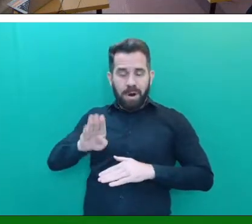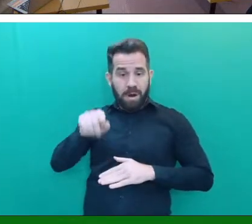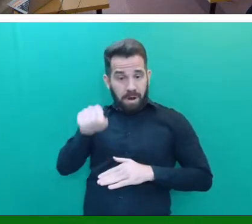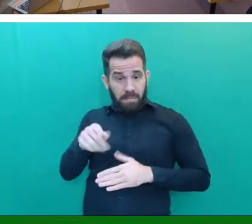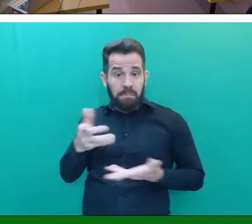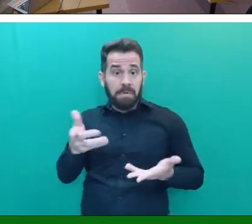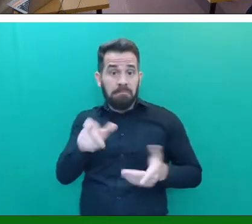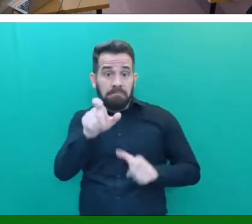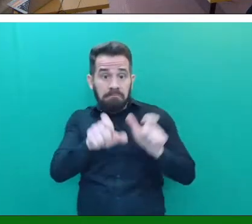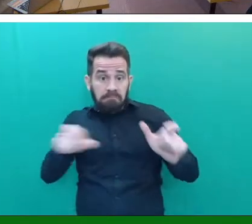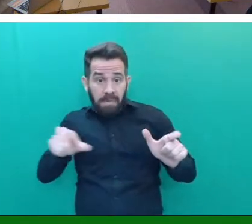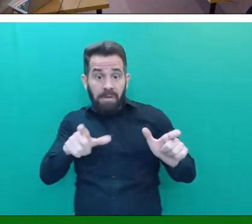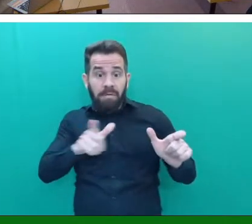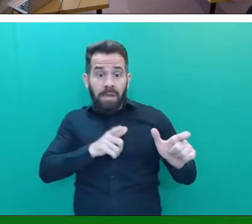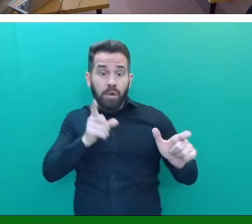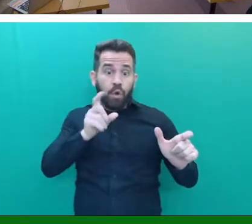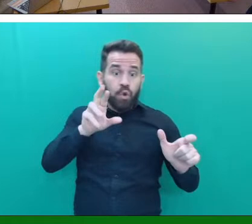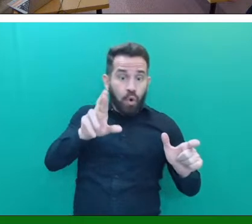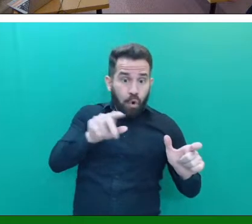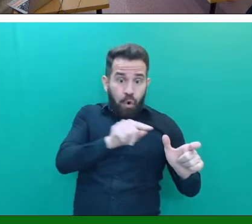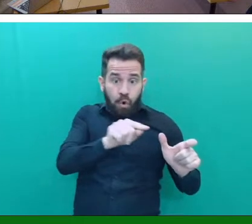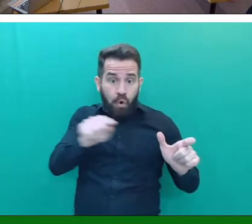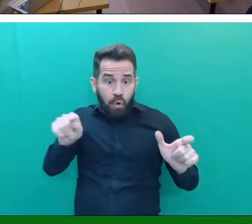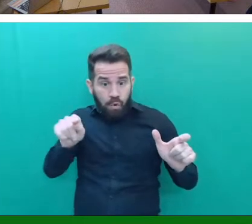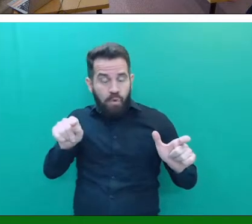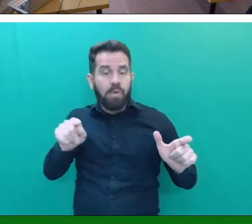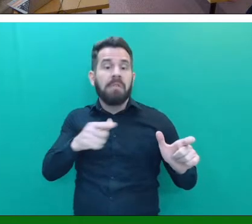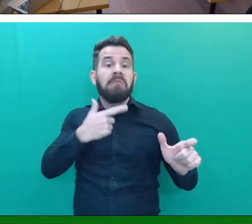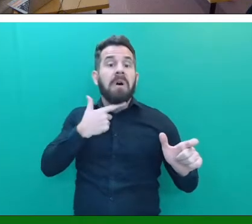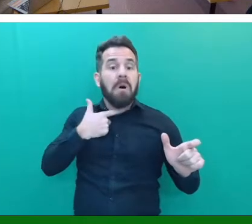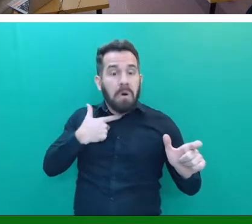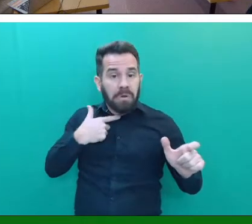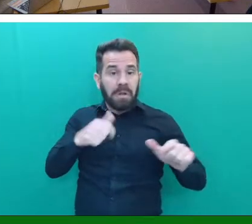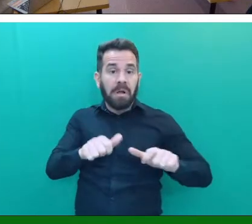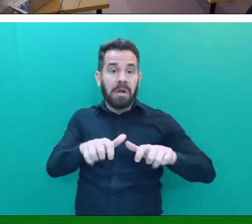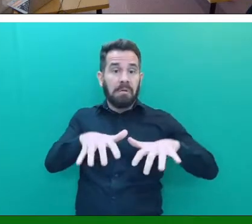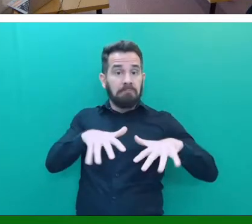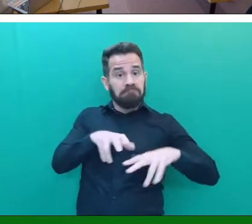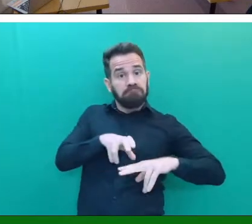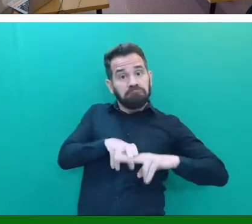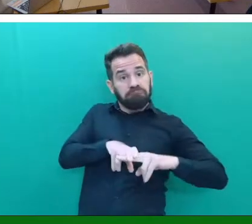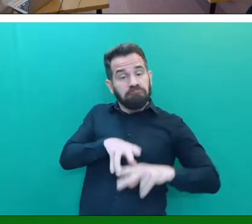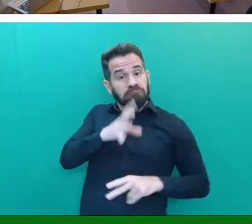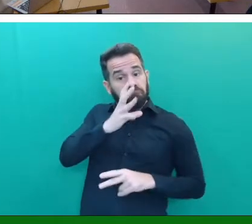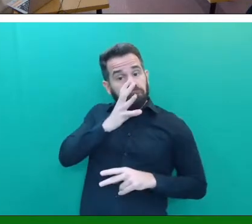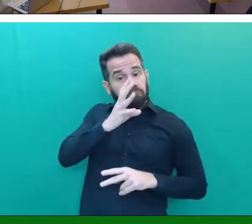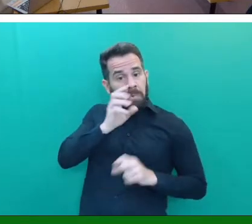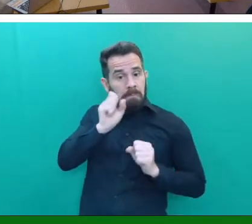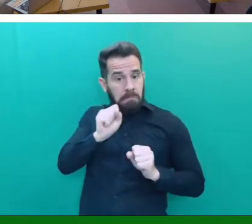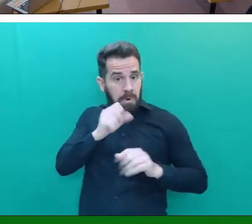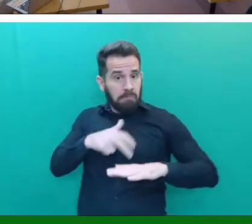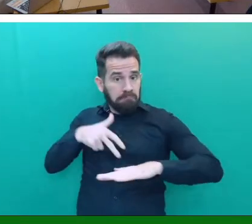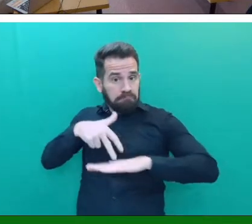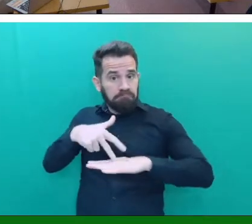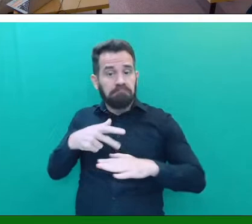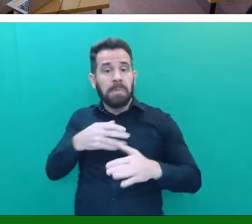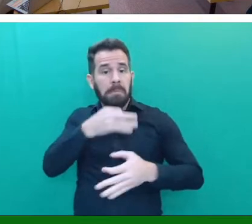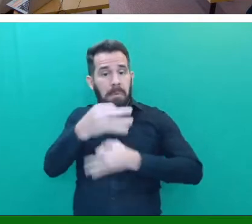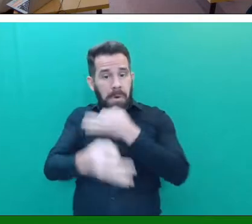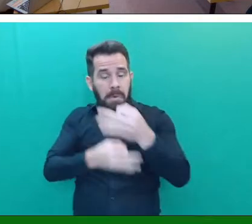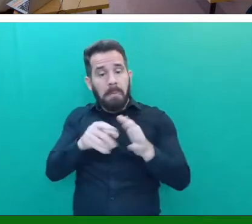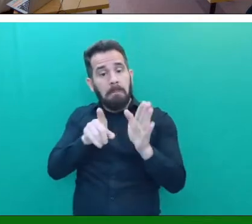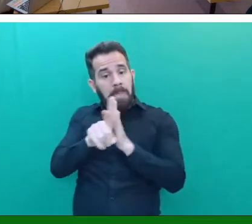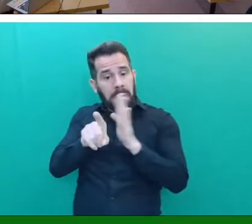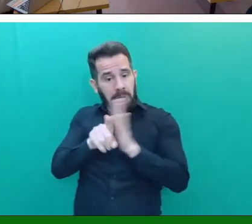do público que queira se manifestar, fazer algum comentário, fazer alguma